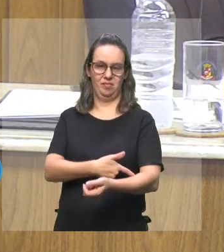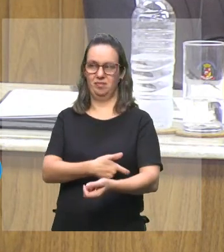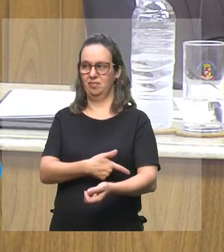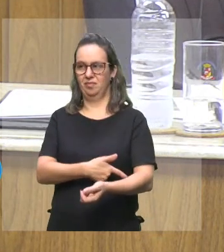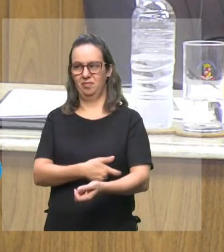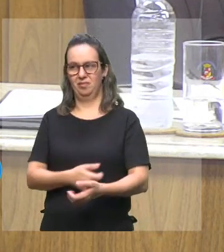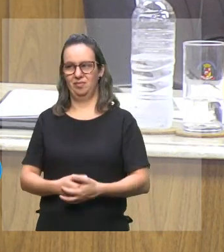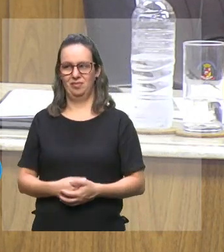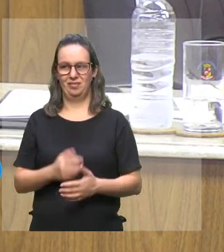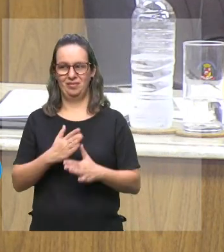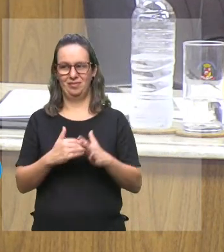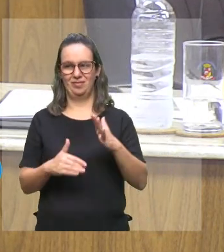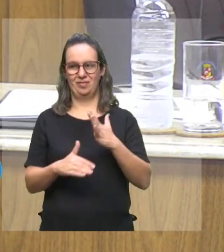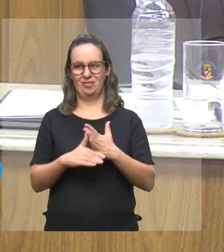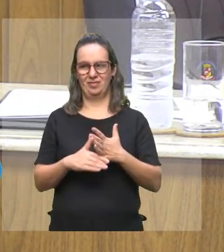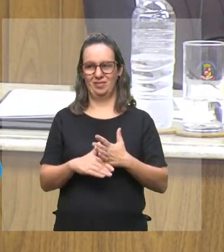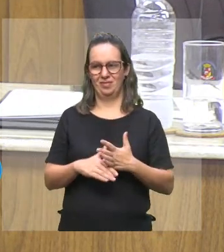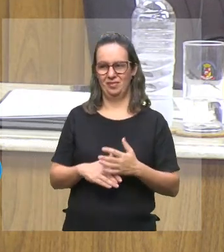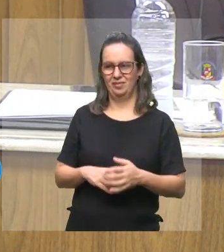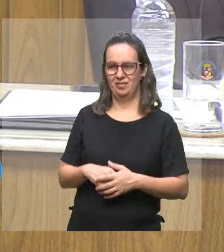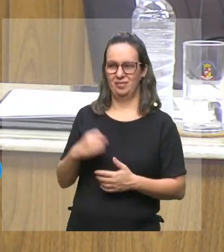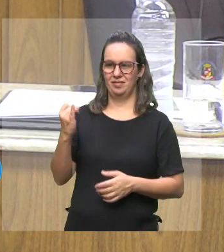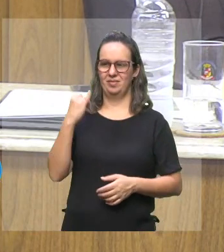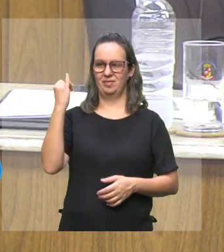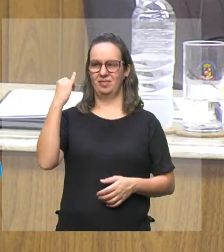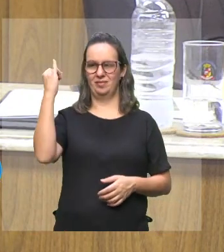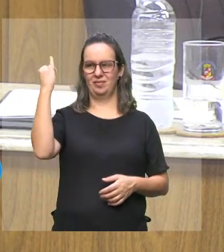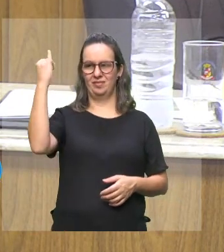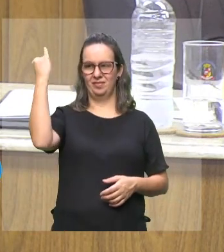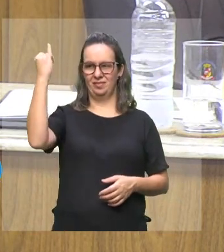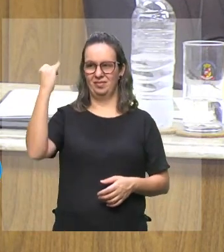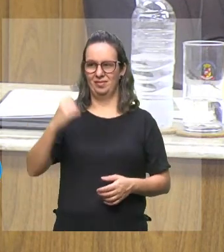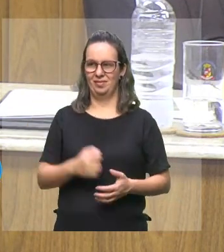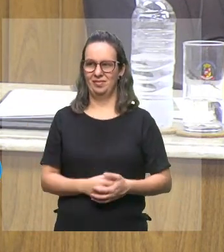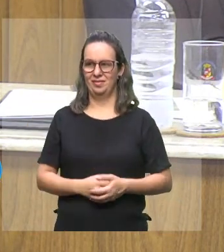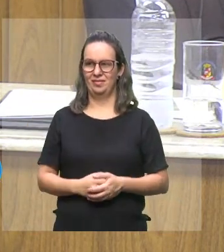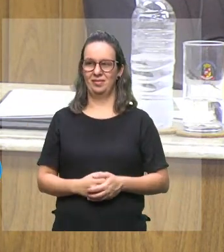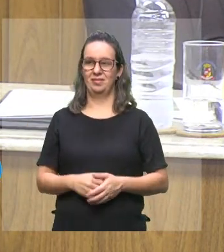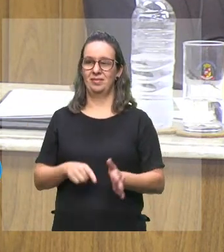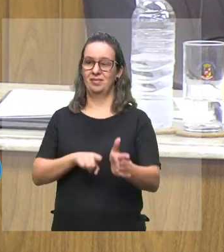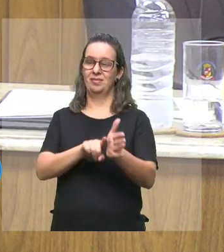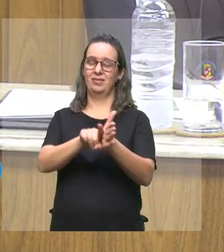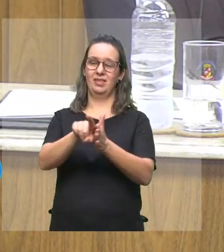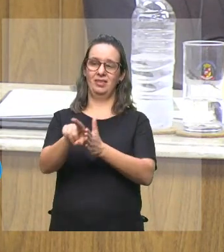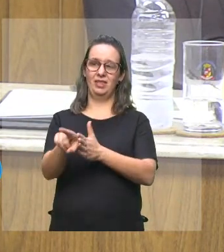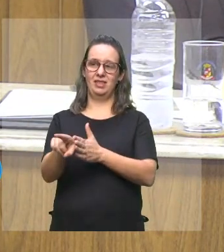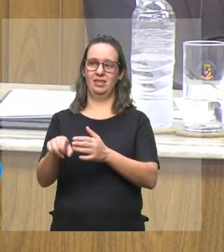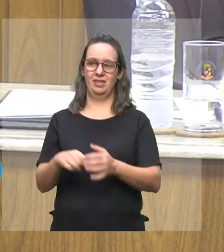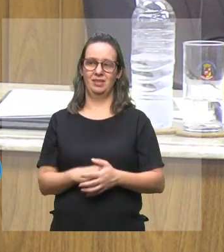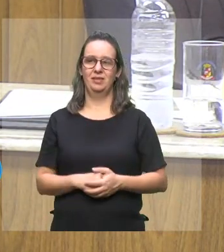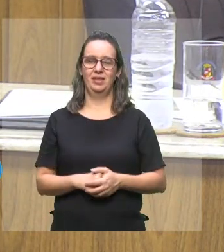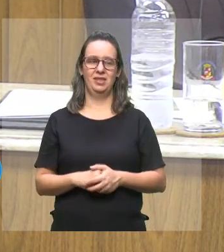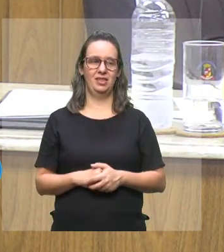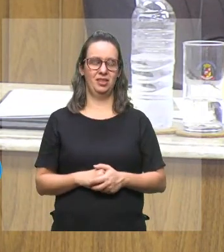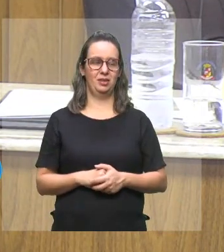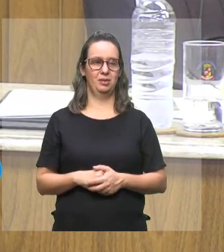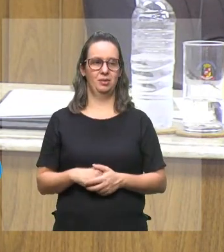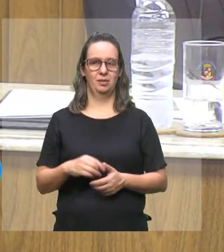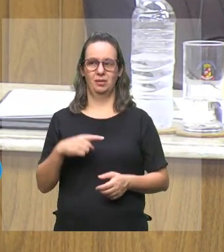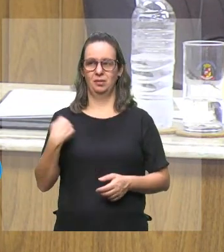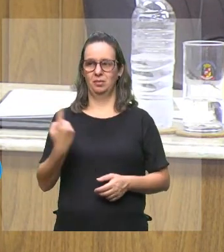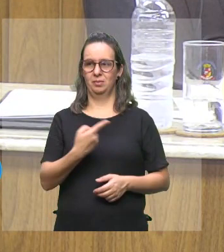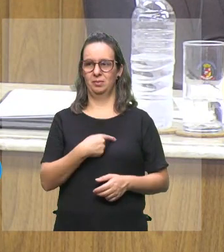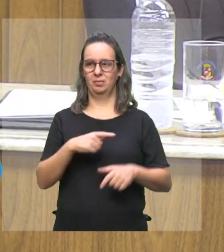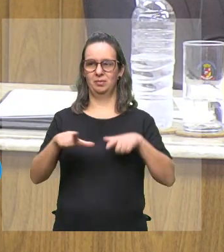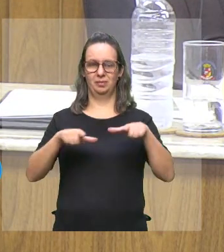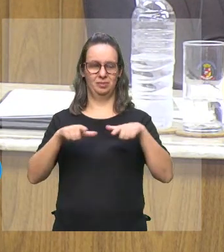para fazer aquilo funcionar. E aí eu pergunto qual que é o nosso papel, porque a gente vem,